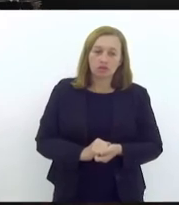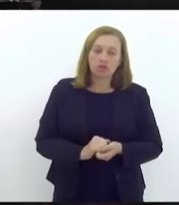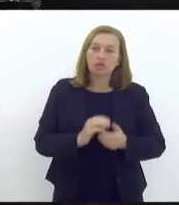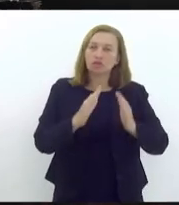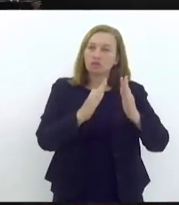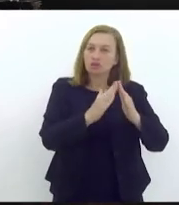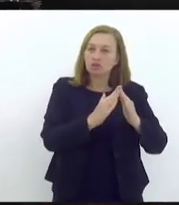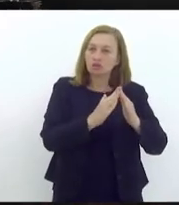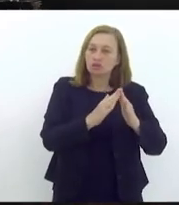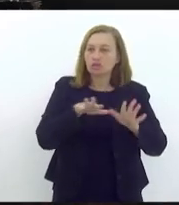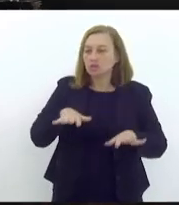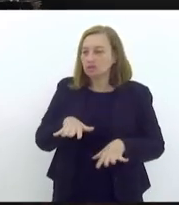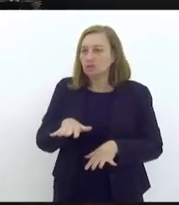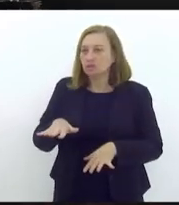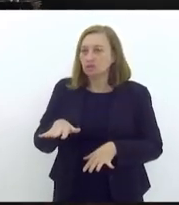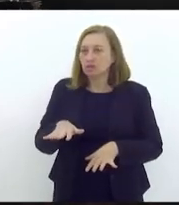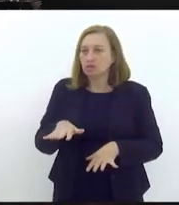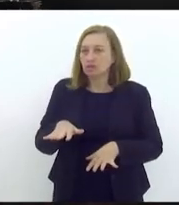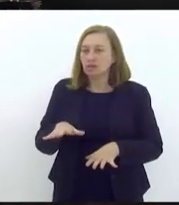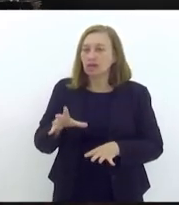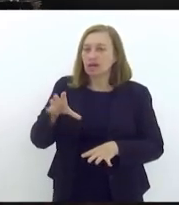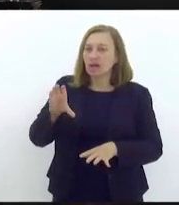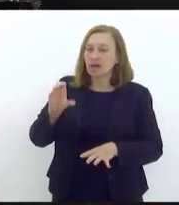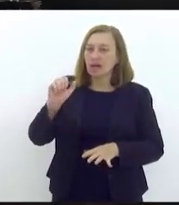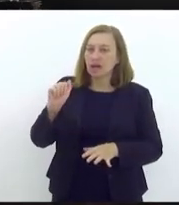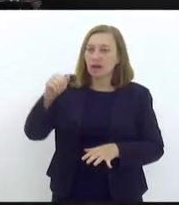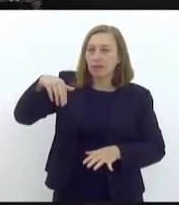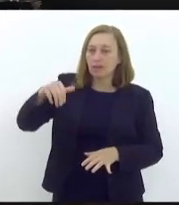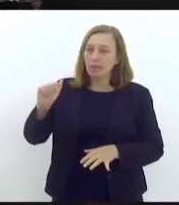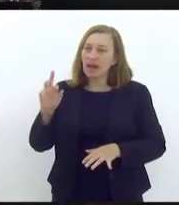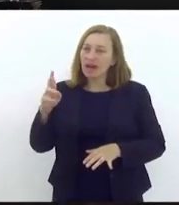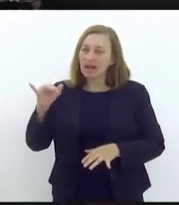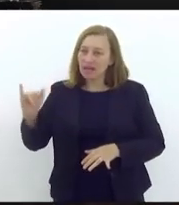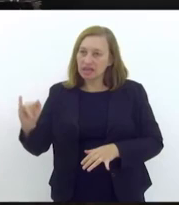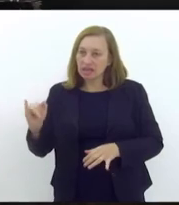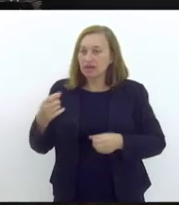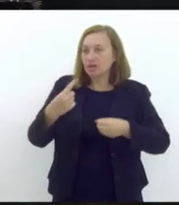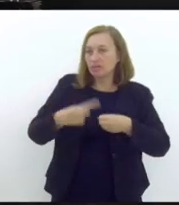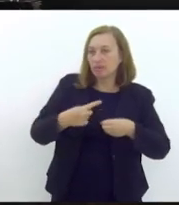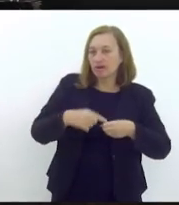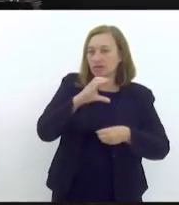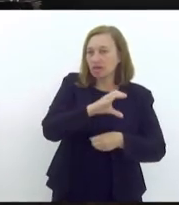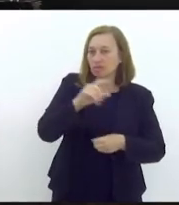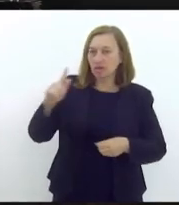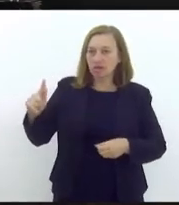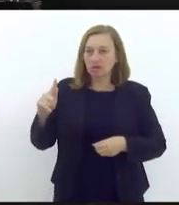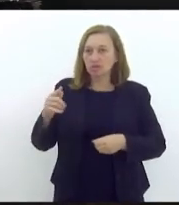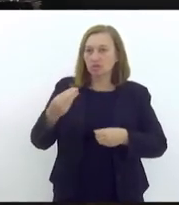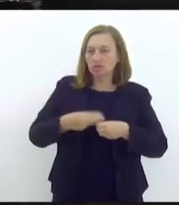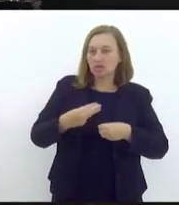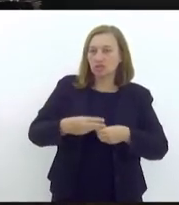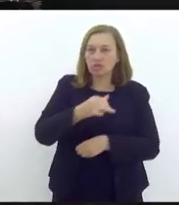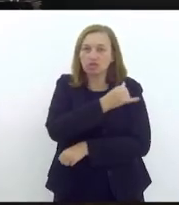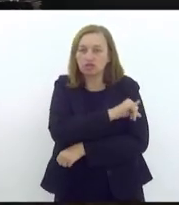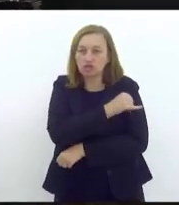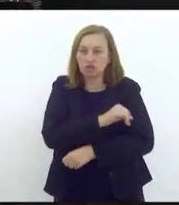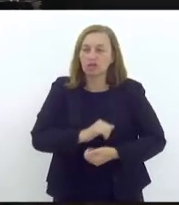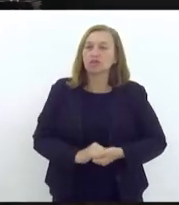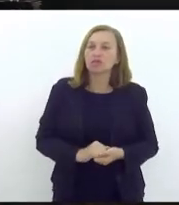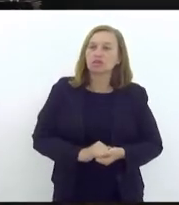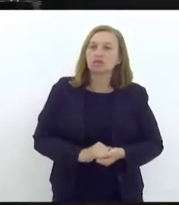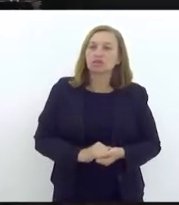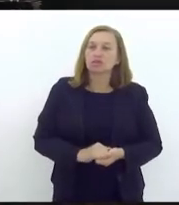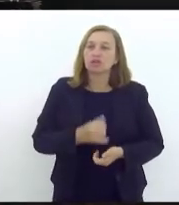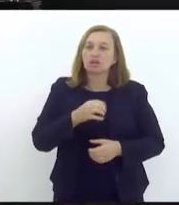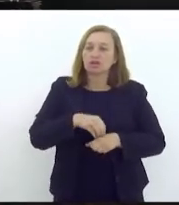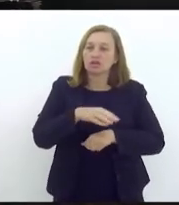localizados na comunidade camarim dois no bairro de Campo Grande no município do Rio de Janeiro parecida comissão indicação